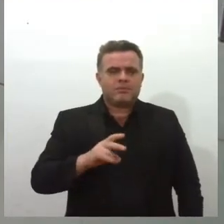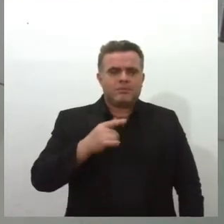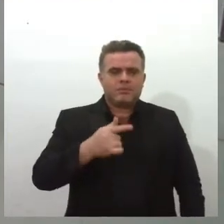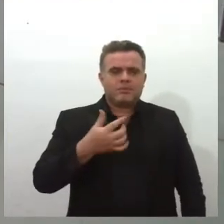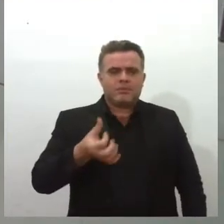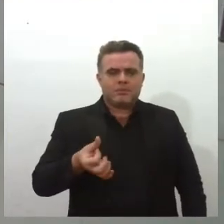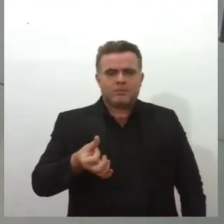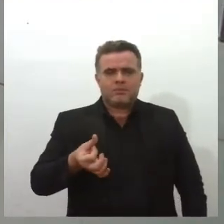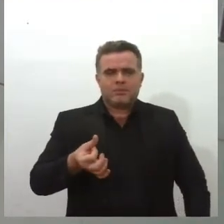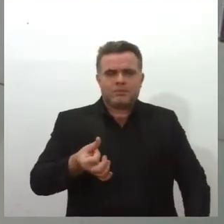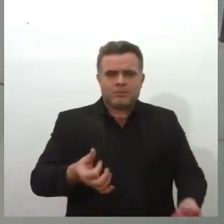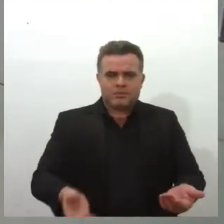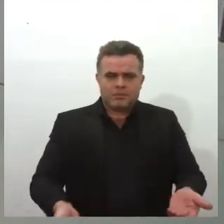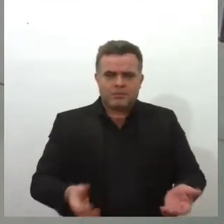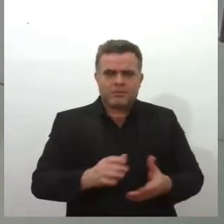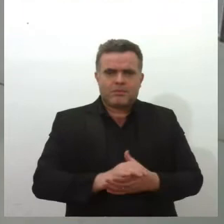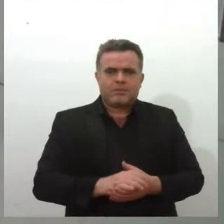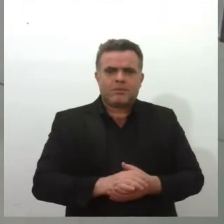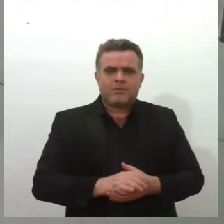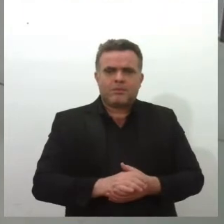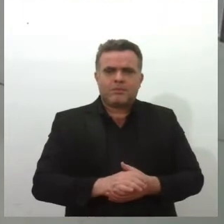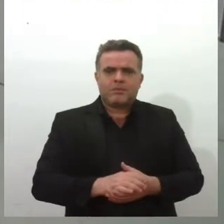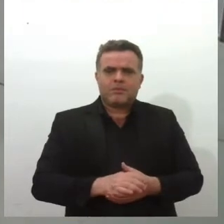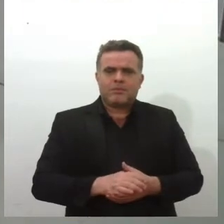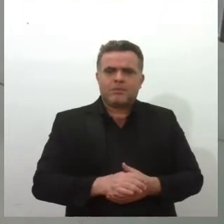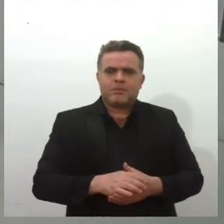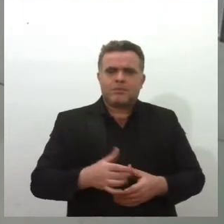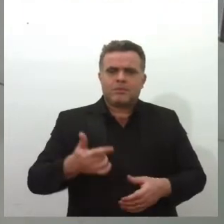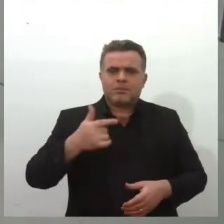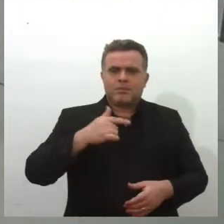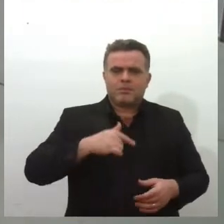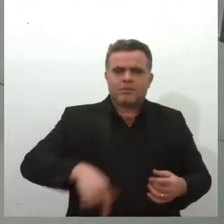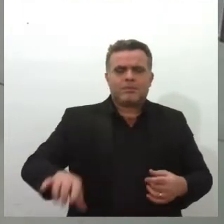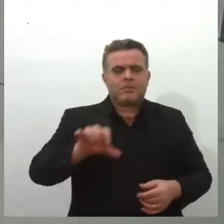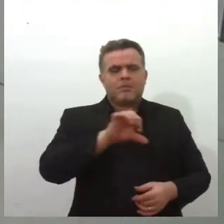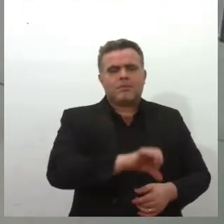98819-4576. Vamos repetir, doutora? Vamos repetir? Posso sim. Vamos lá.